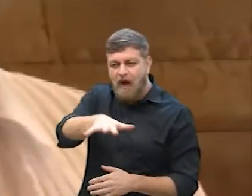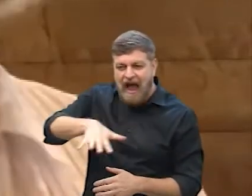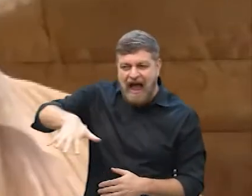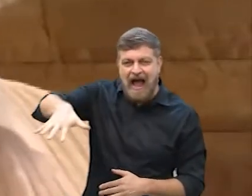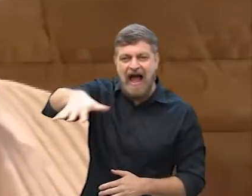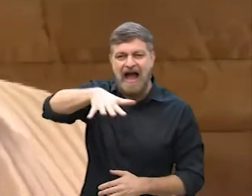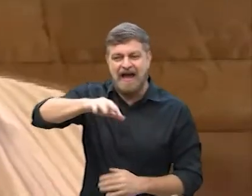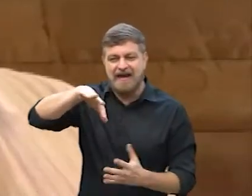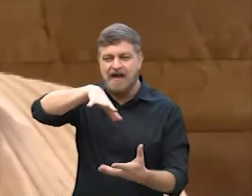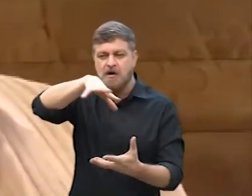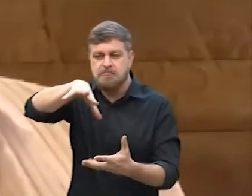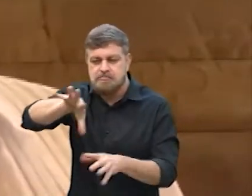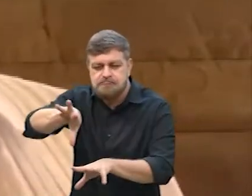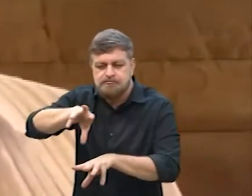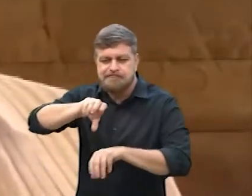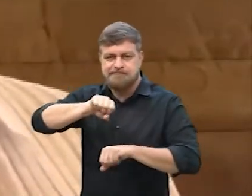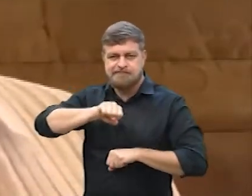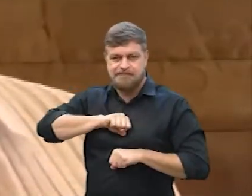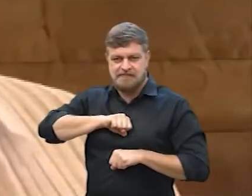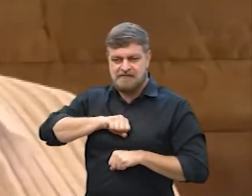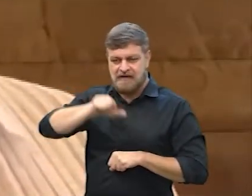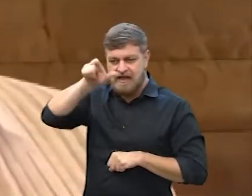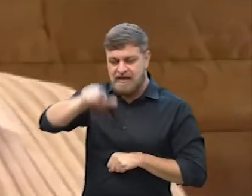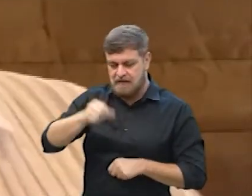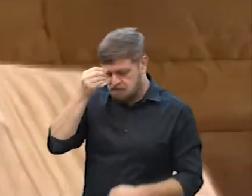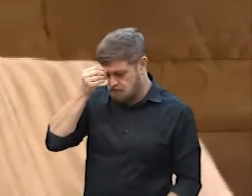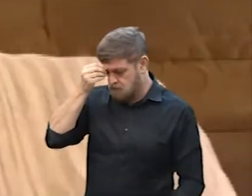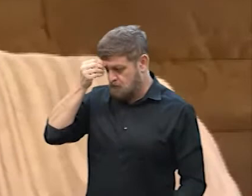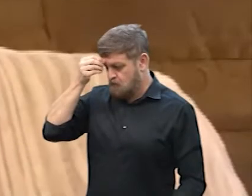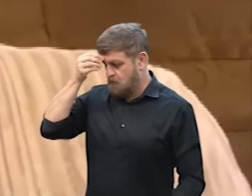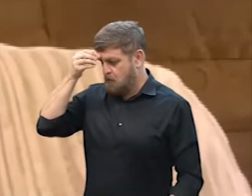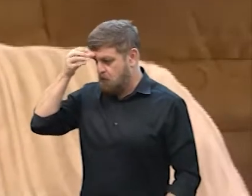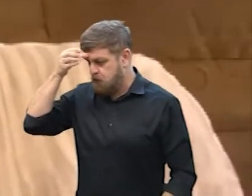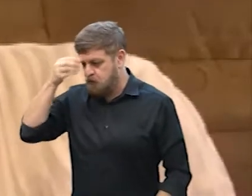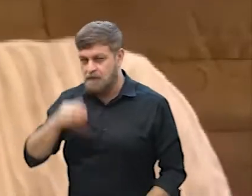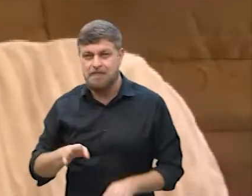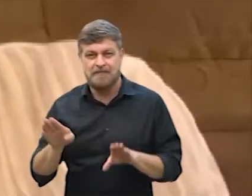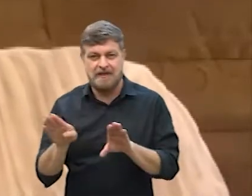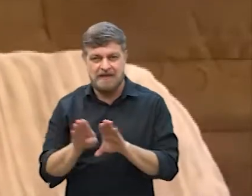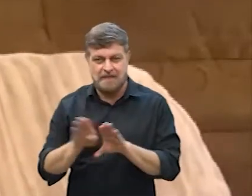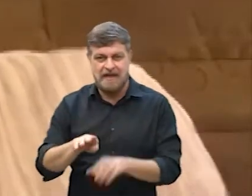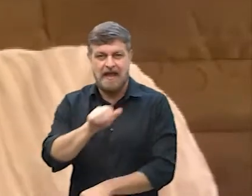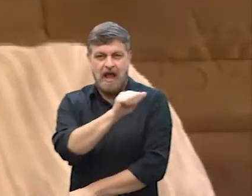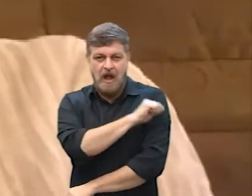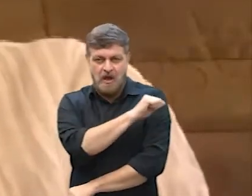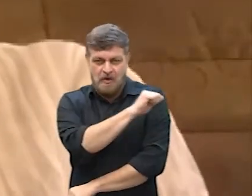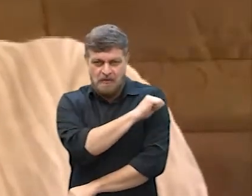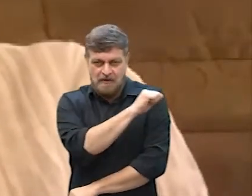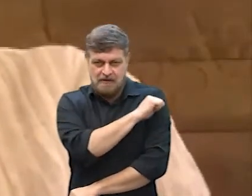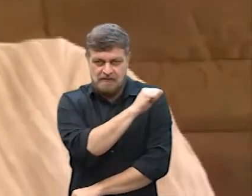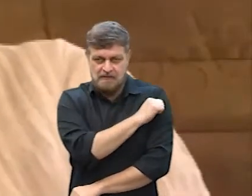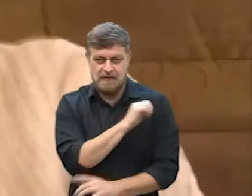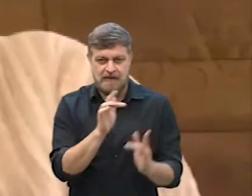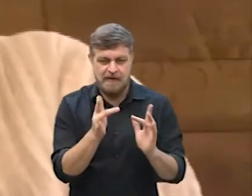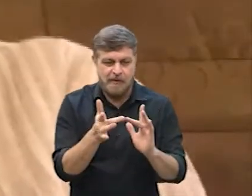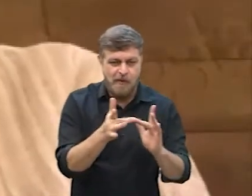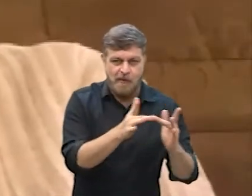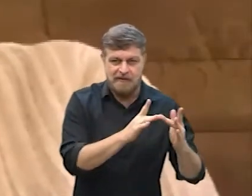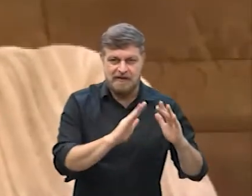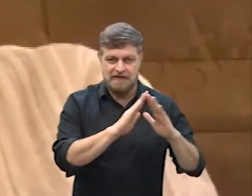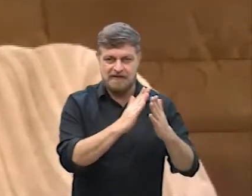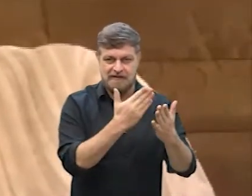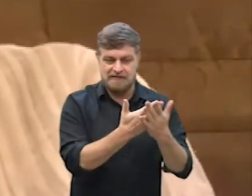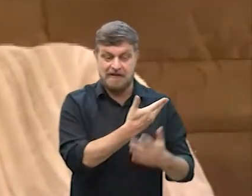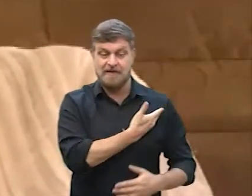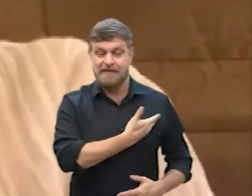cenários, com um mundo que vai favorecer o seu conhecimento. Por outro lado, aquele aluno que menos tem e que está